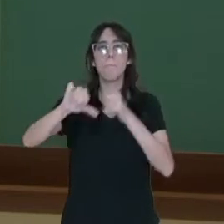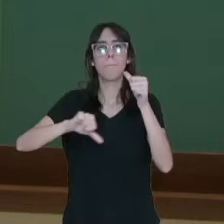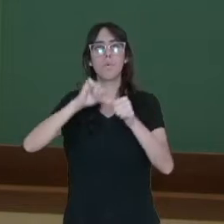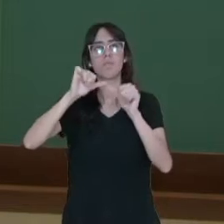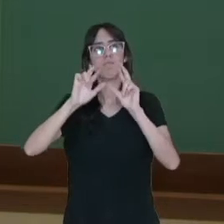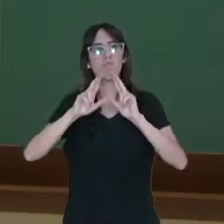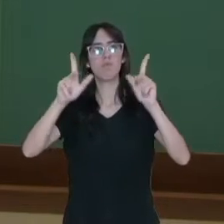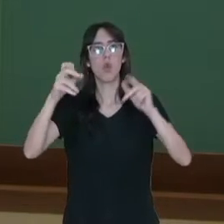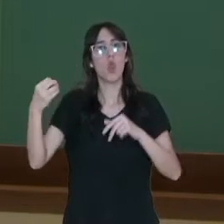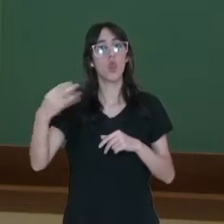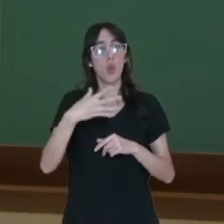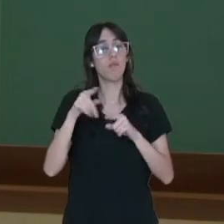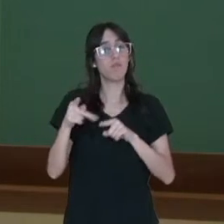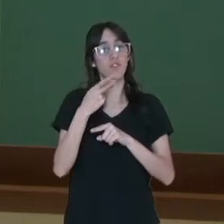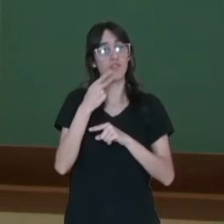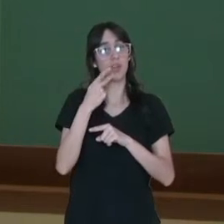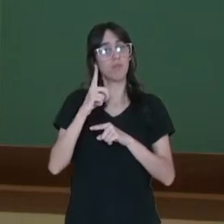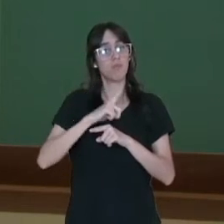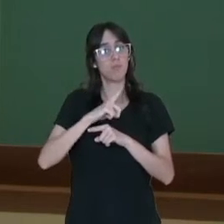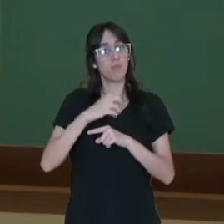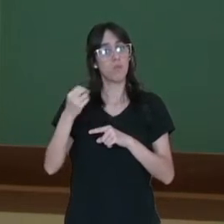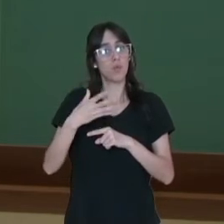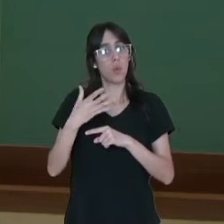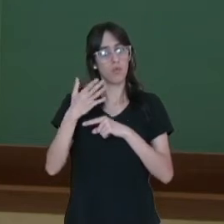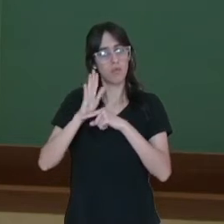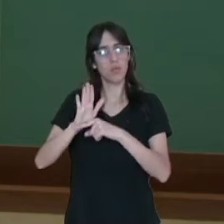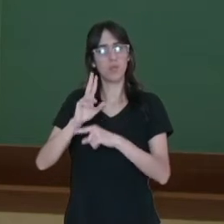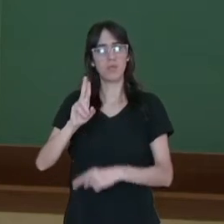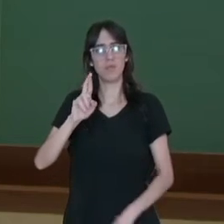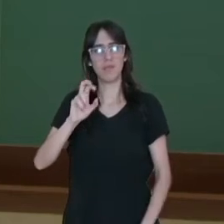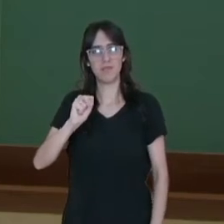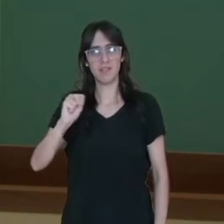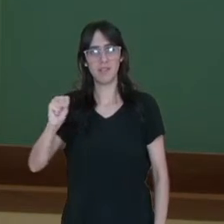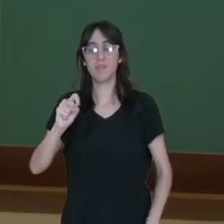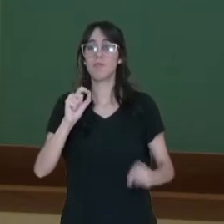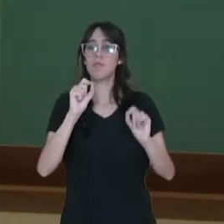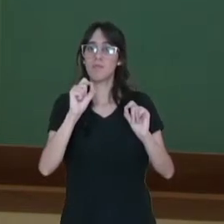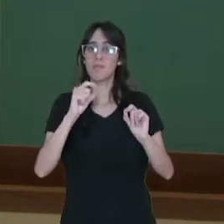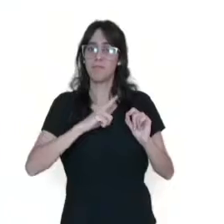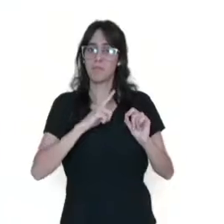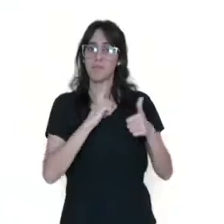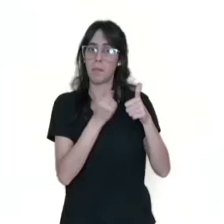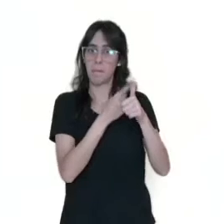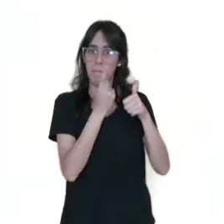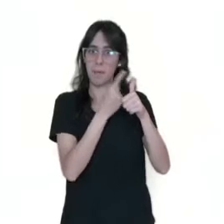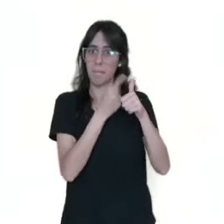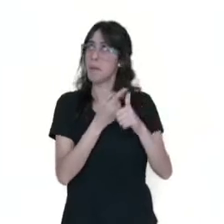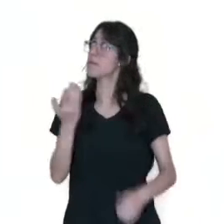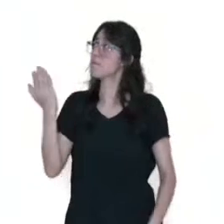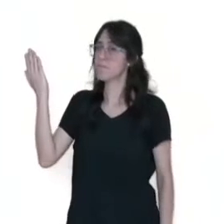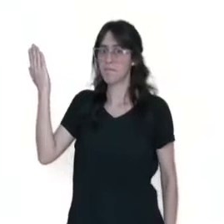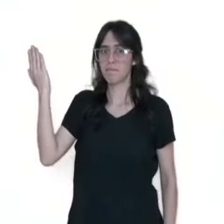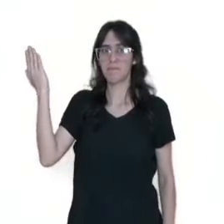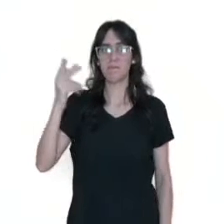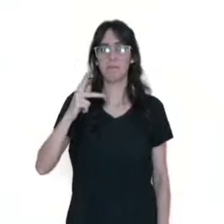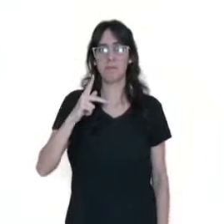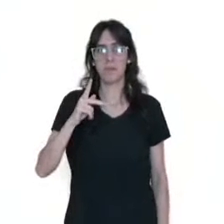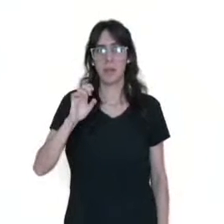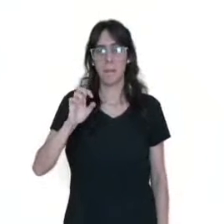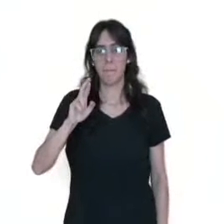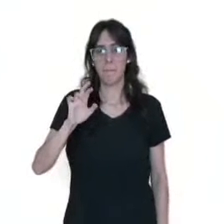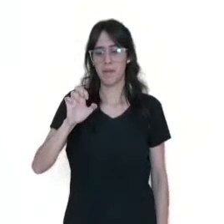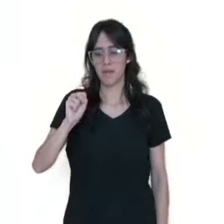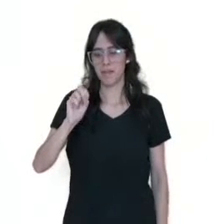ele entendia como necessárias para a União Soviética. Entre elas, a perestroika, ou seja, um conjunto de